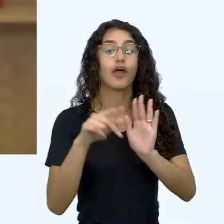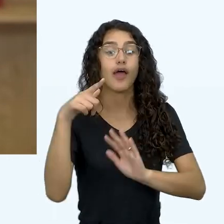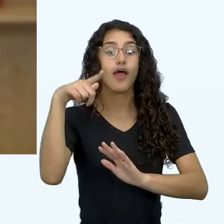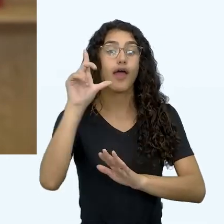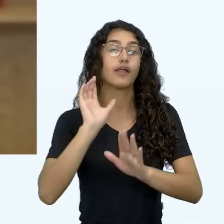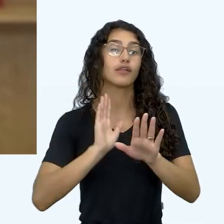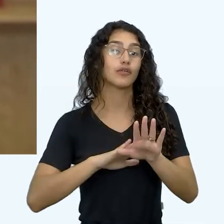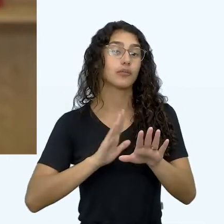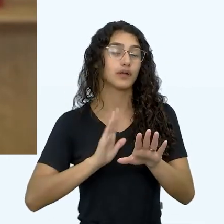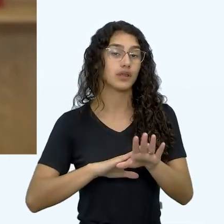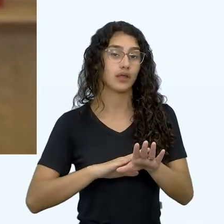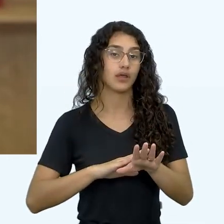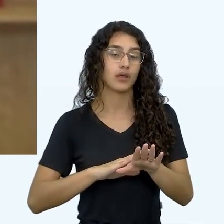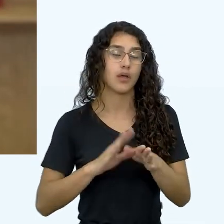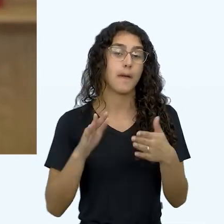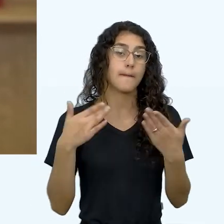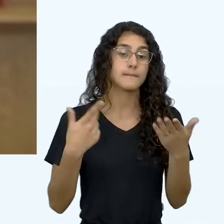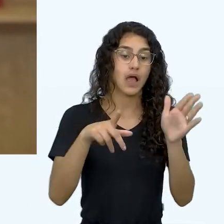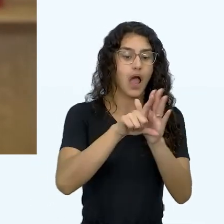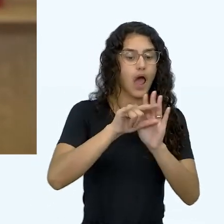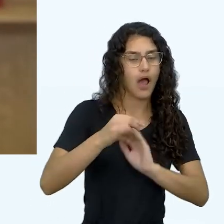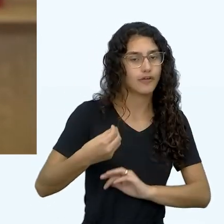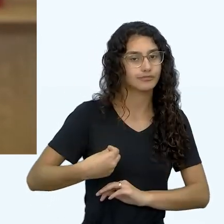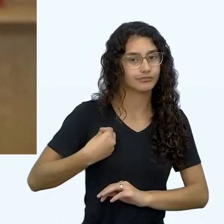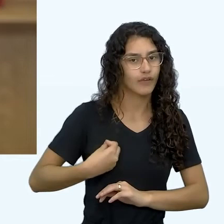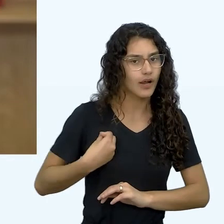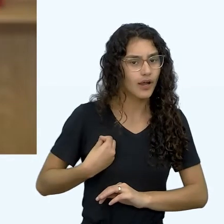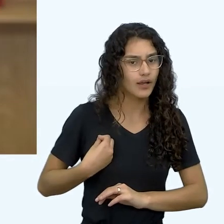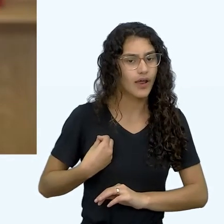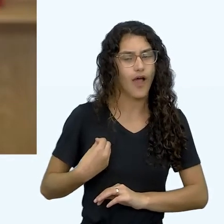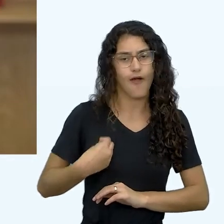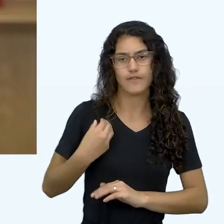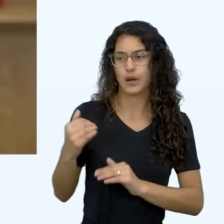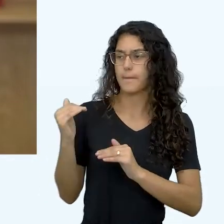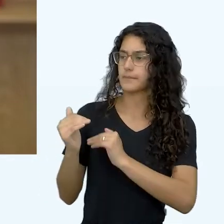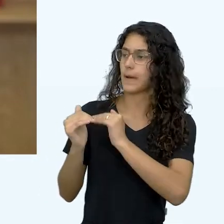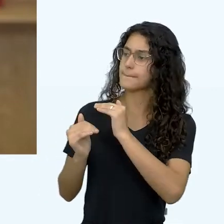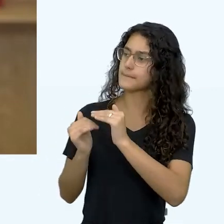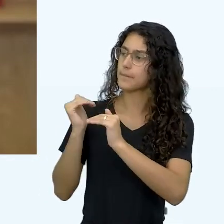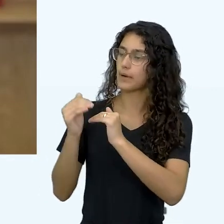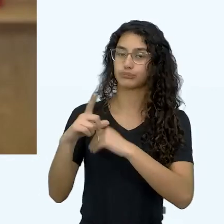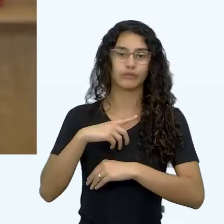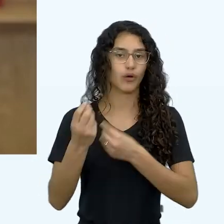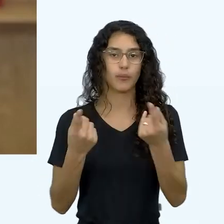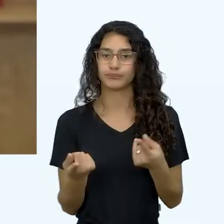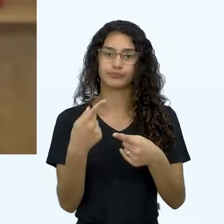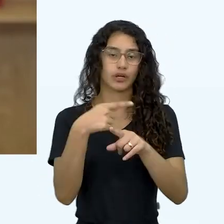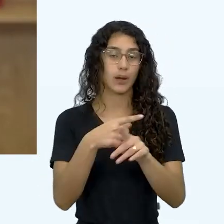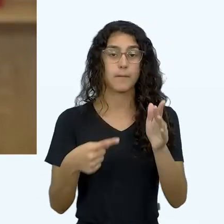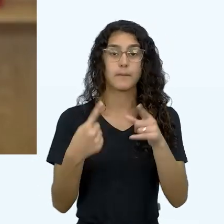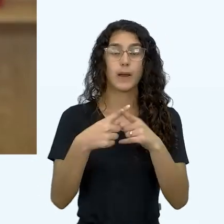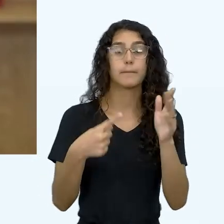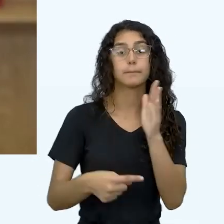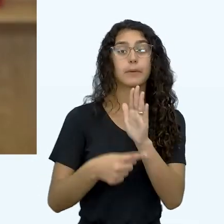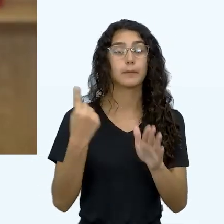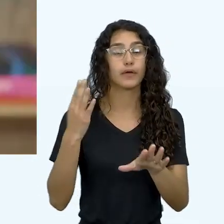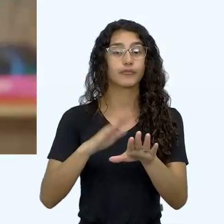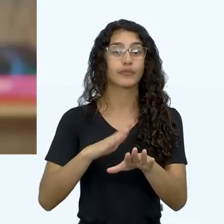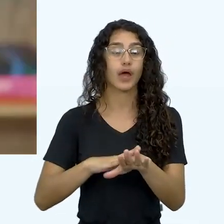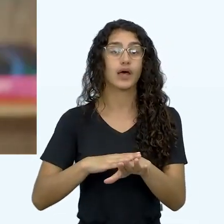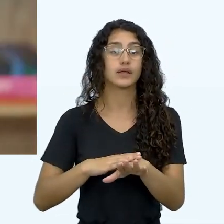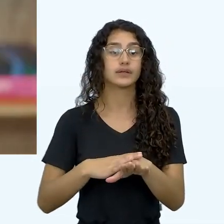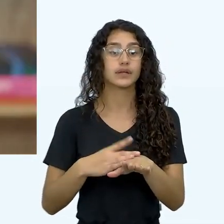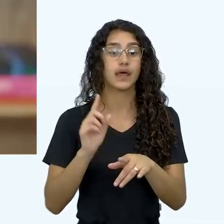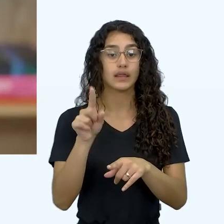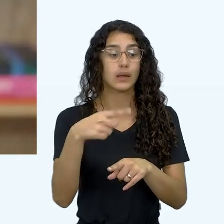pagar o preço. Só que a lei da vida não admite que isso daqui seja invertido. Não é? Porque primeiro a gente paga o preço, depois a gente colhe.